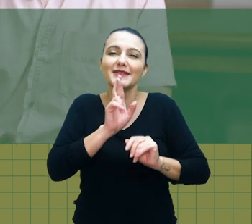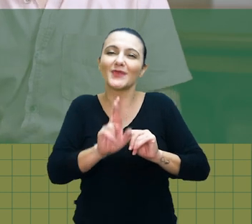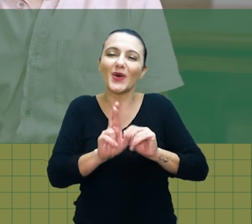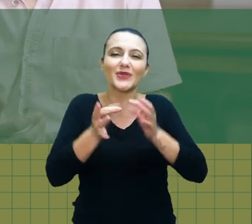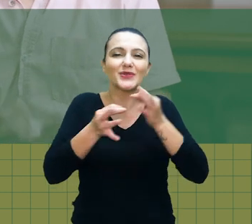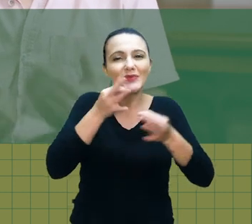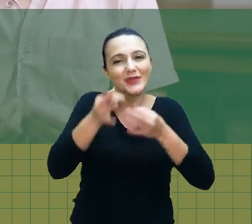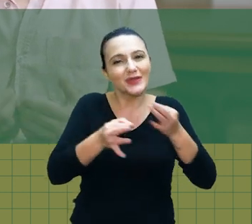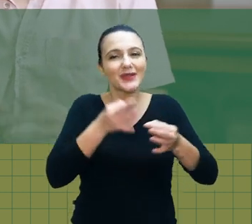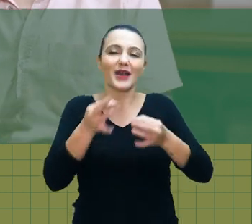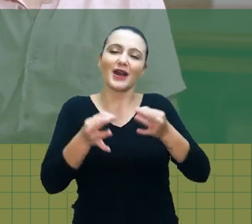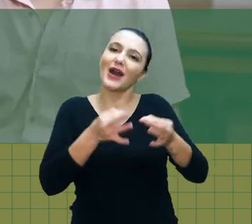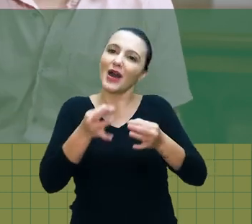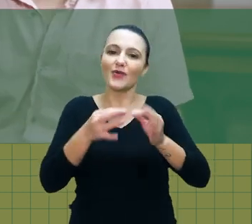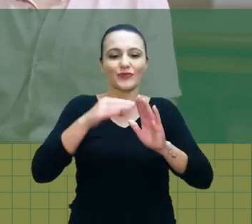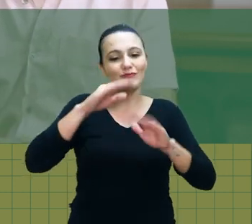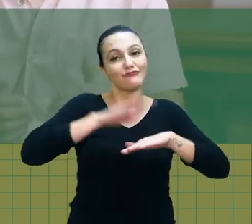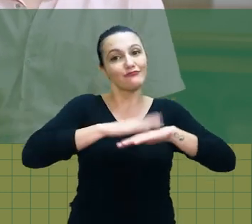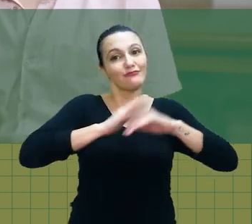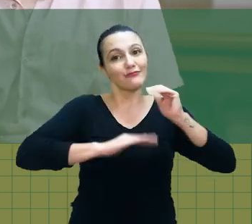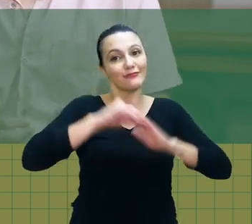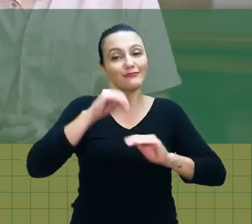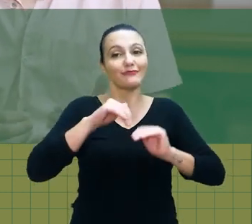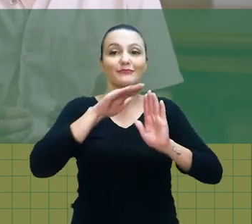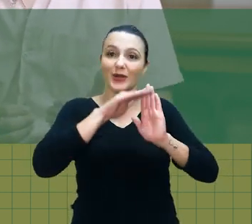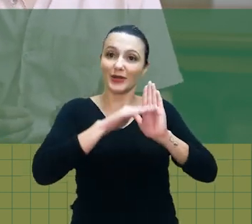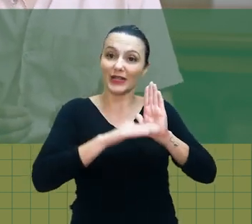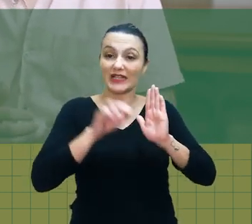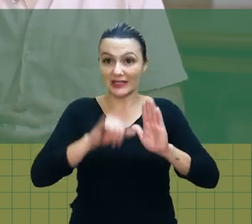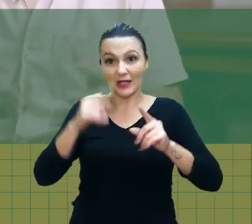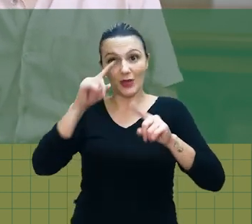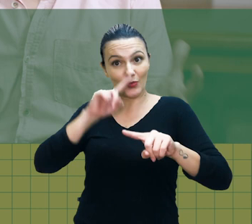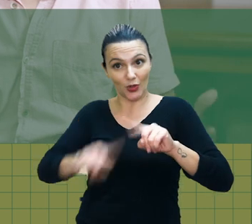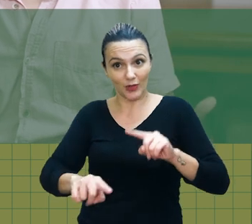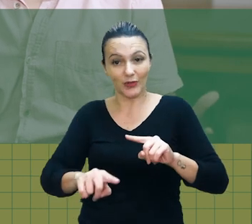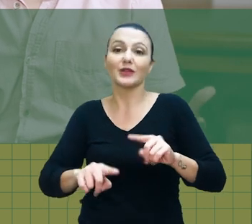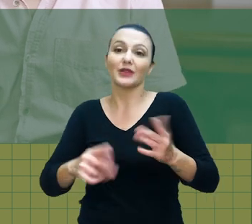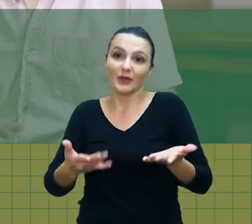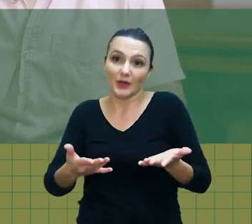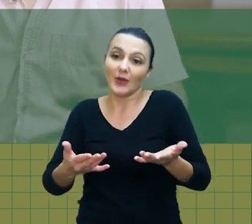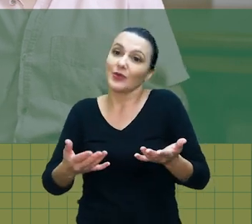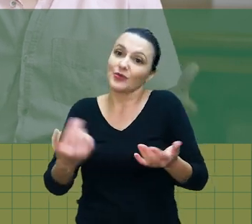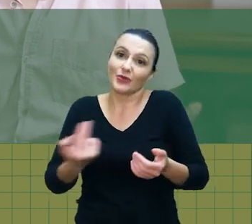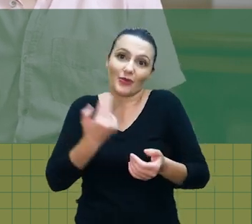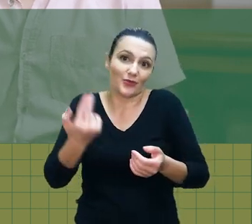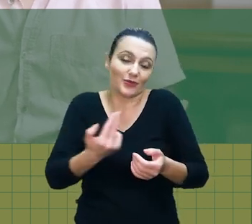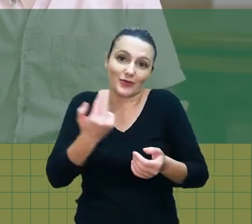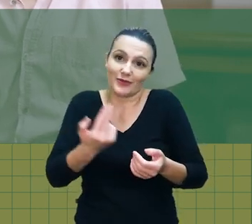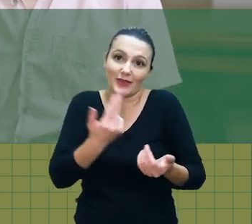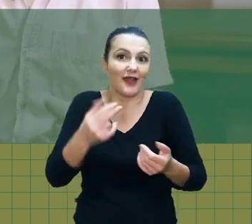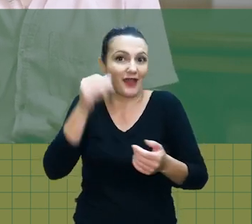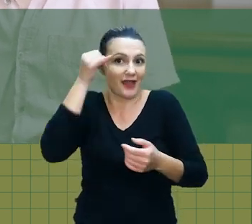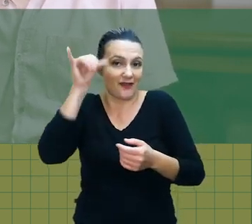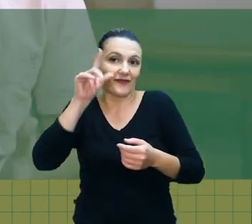regulamentação, porque é claro, se você vai dizer que isso é censura, é difícil você considerar que isso deixa de ser um problema, que as fake news deixam